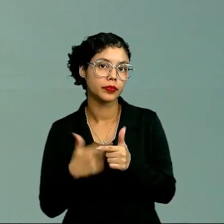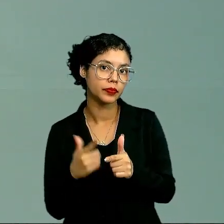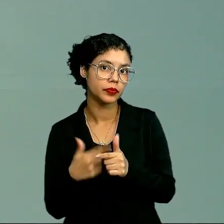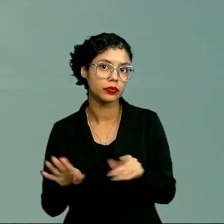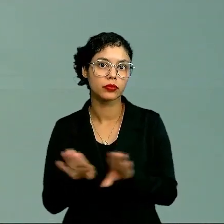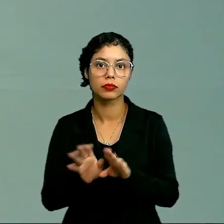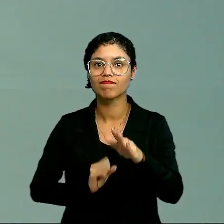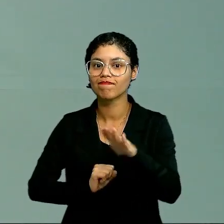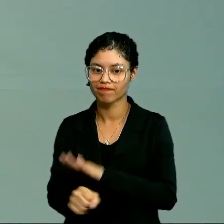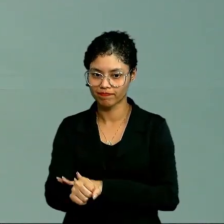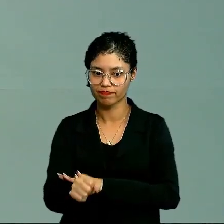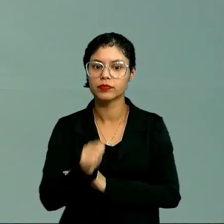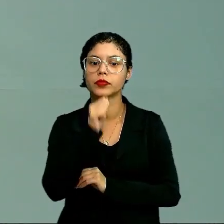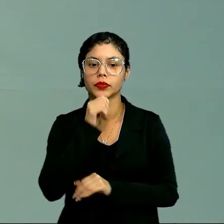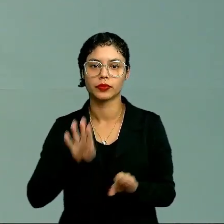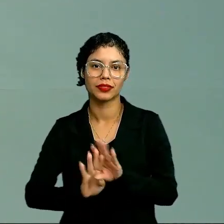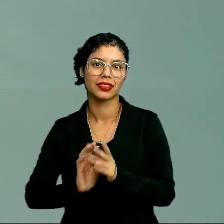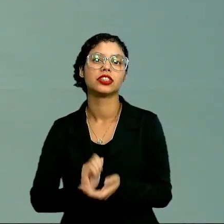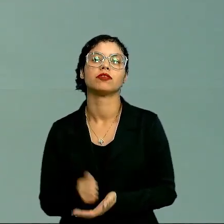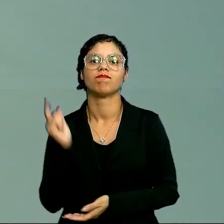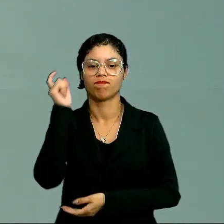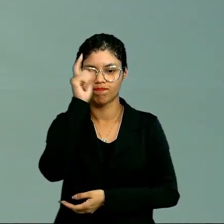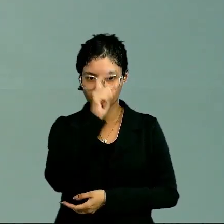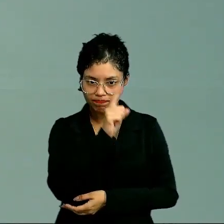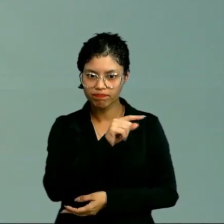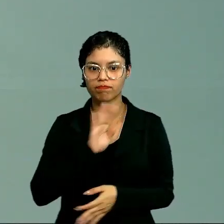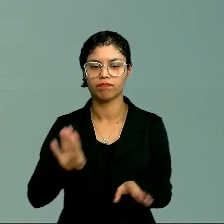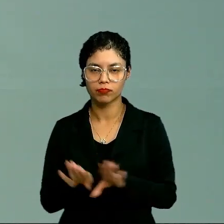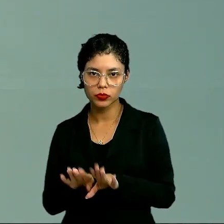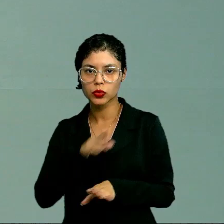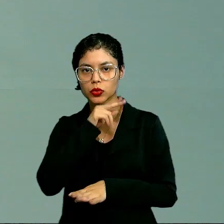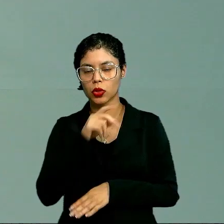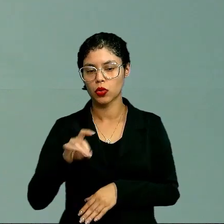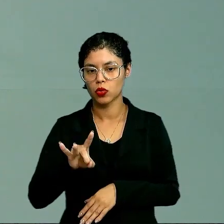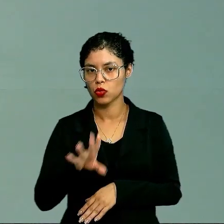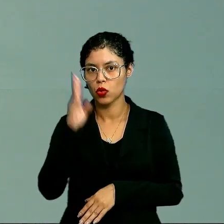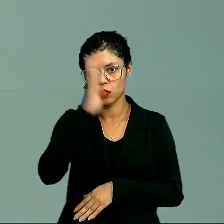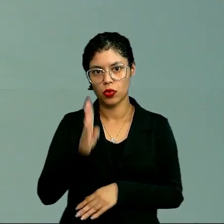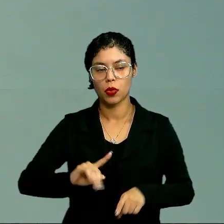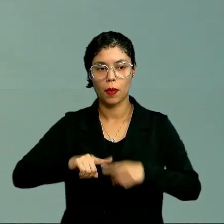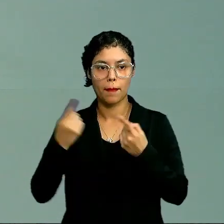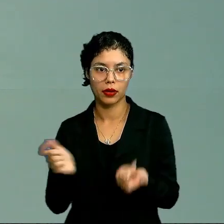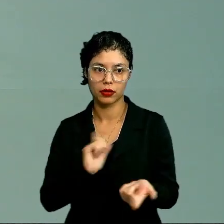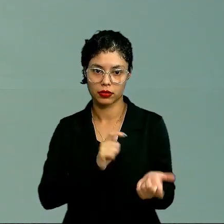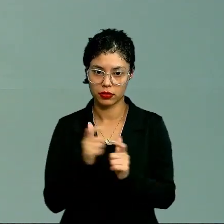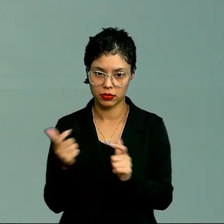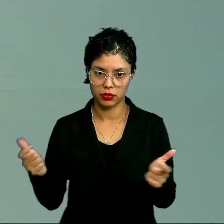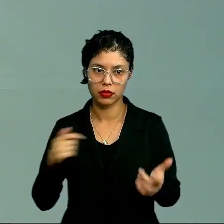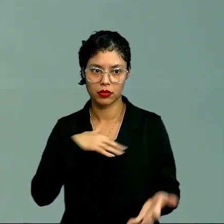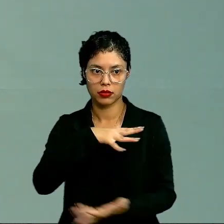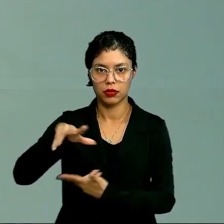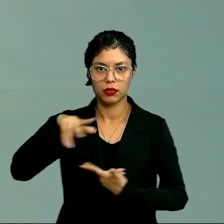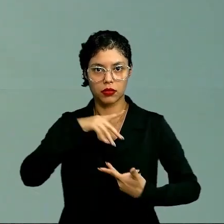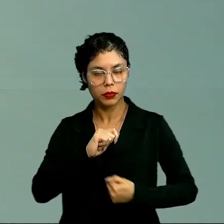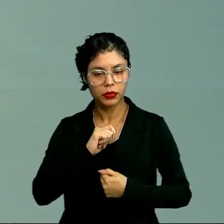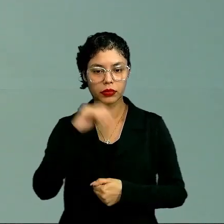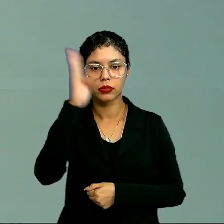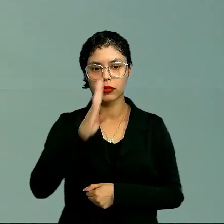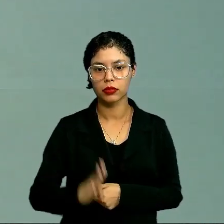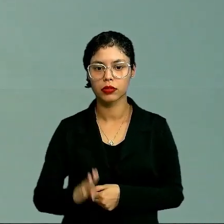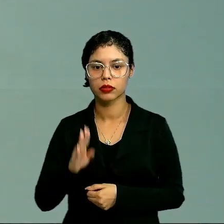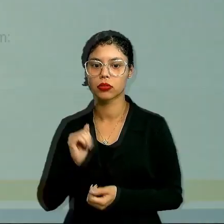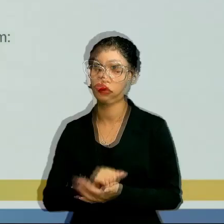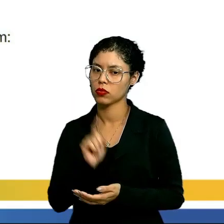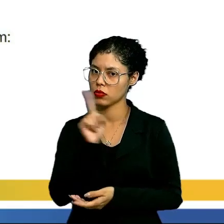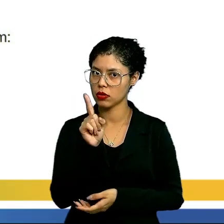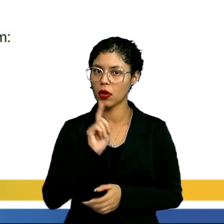com corrupção, que é um problema grave, não somente do Brasil, como da grande maioria, né, do nosso planeta, vamos dizer assim, que